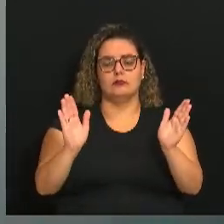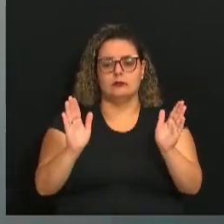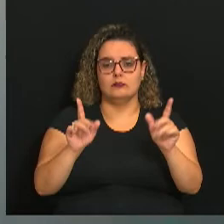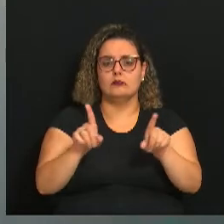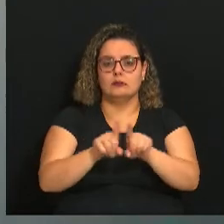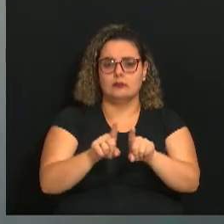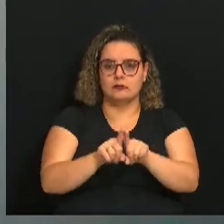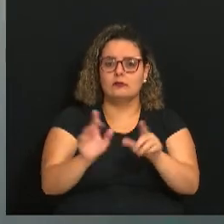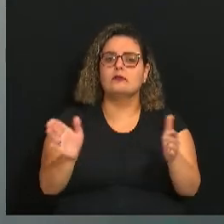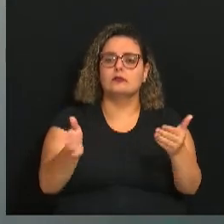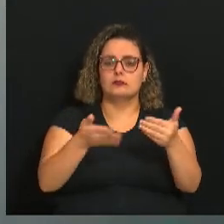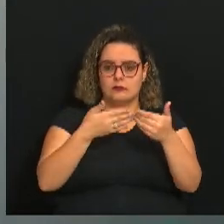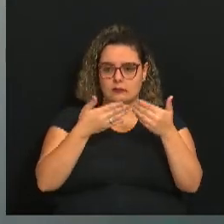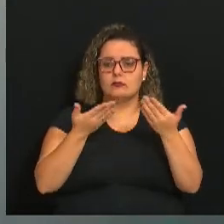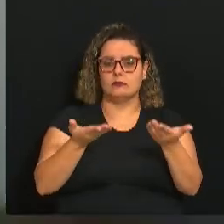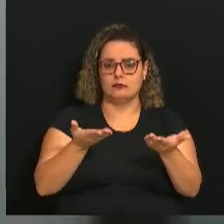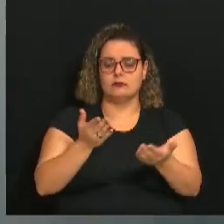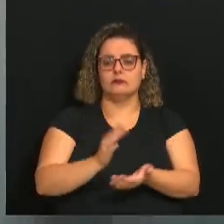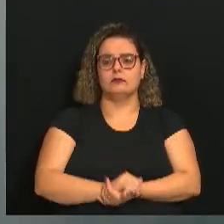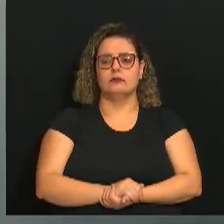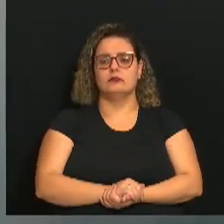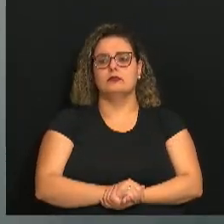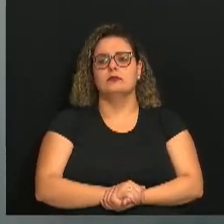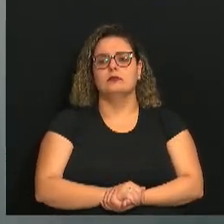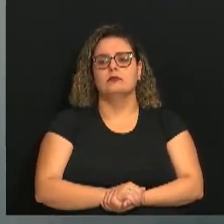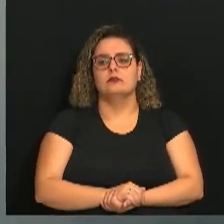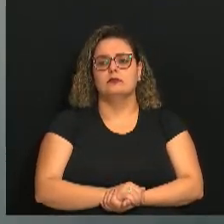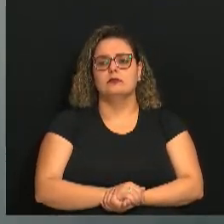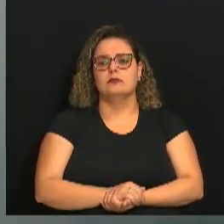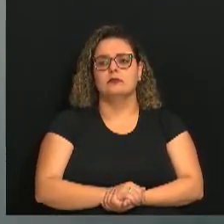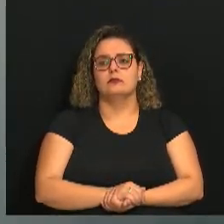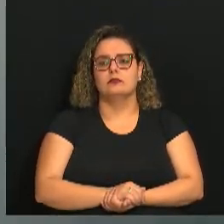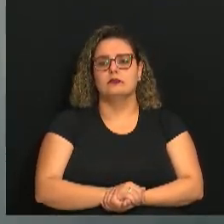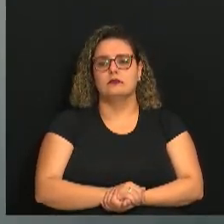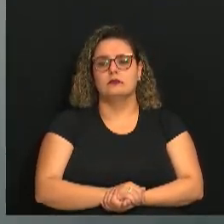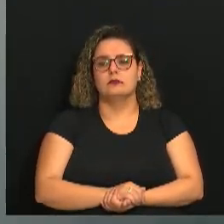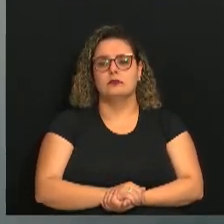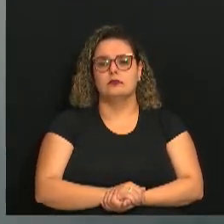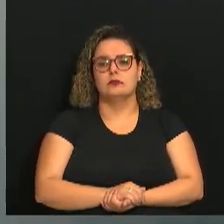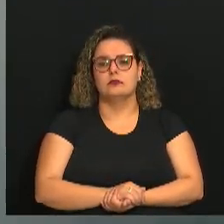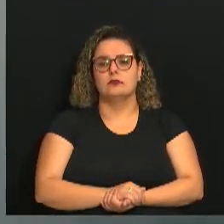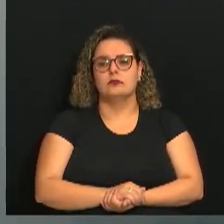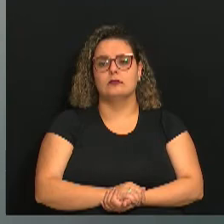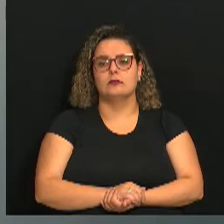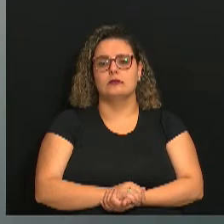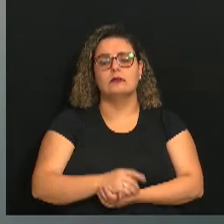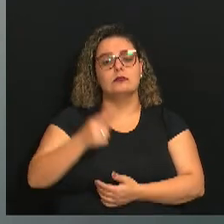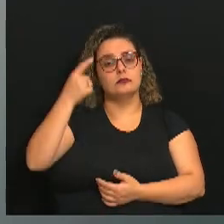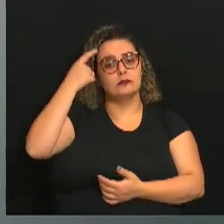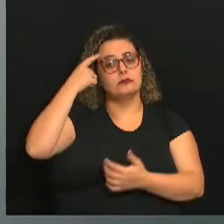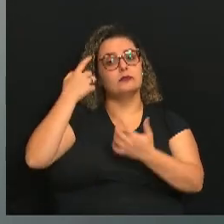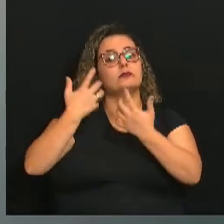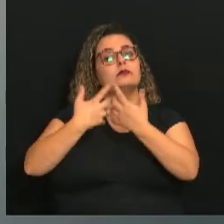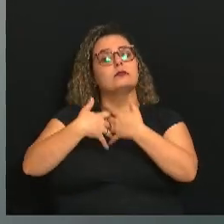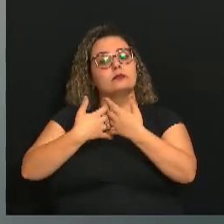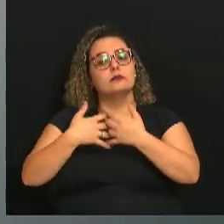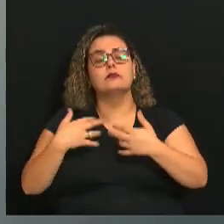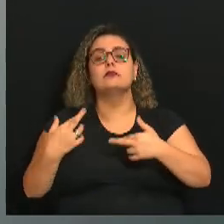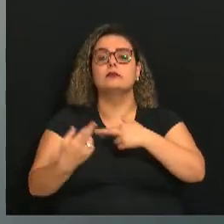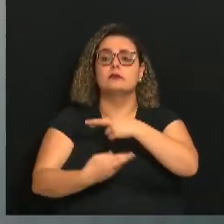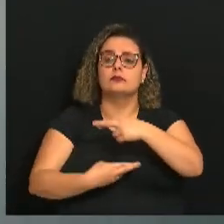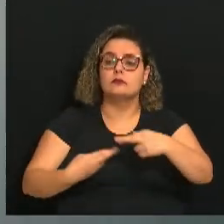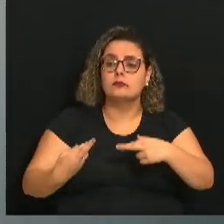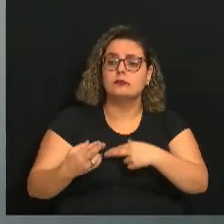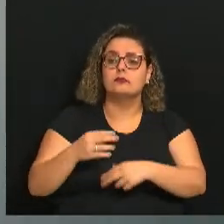dificilmente aconteceria isso aí. Tá? Foi só mesmo alguma situação aí que alguém colocou. Imagino que isso tenha uma relação com cuidadores, porque essa